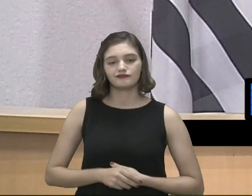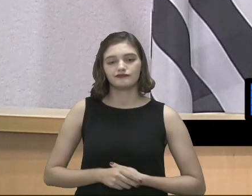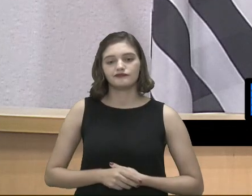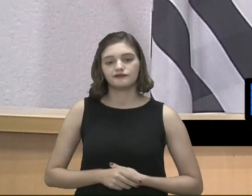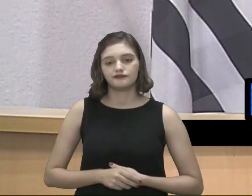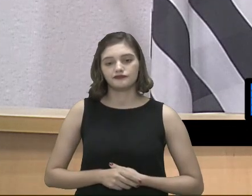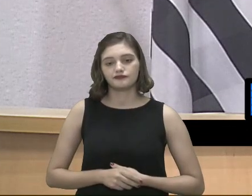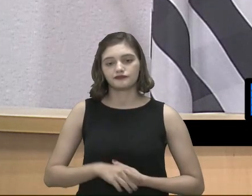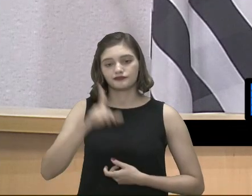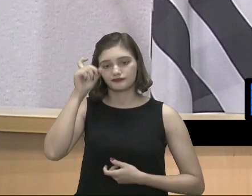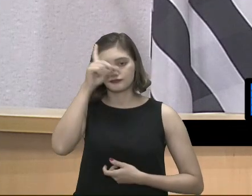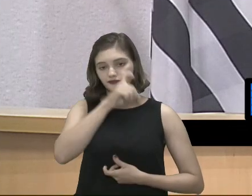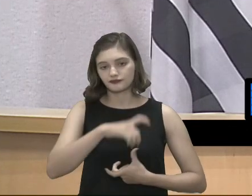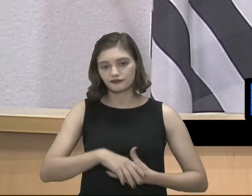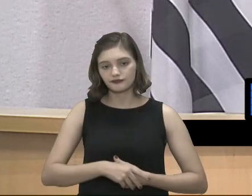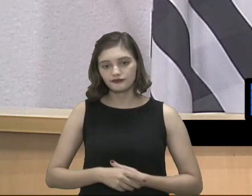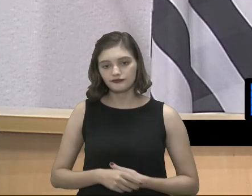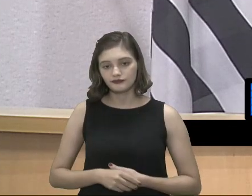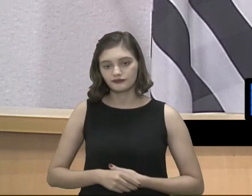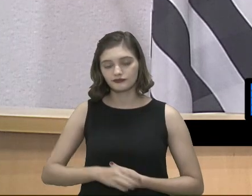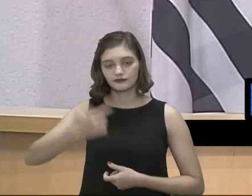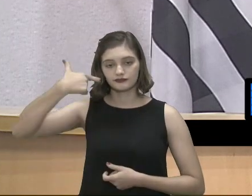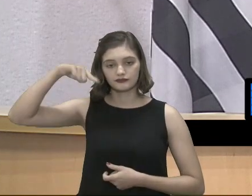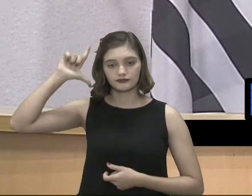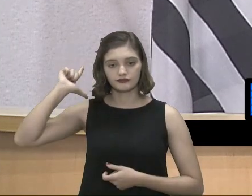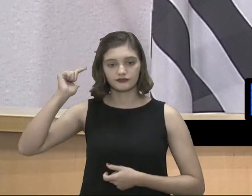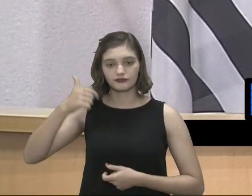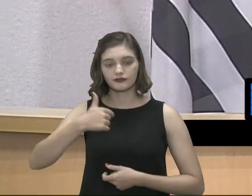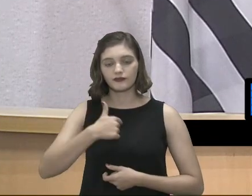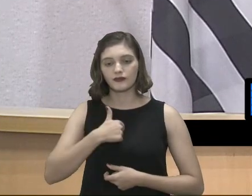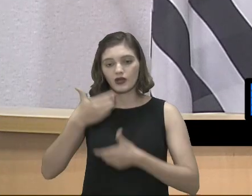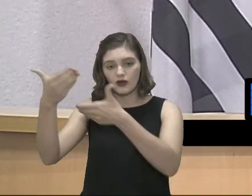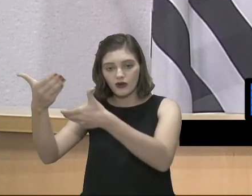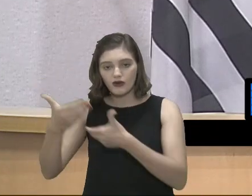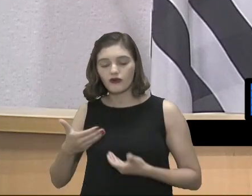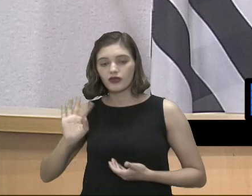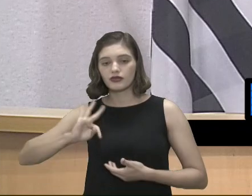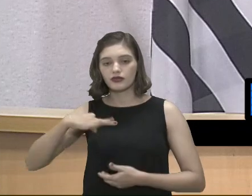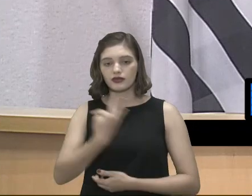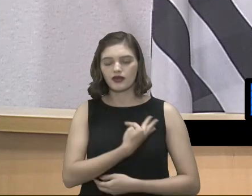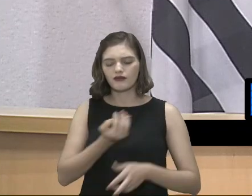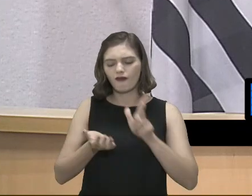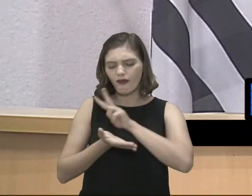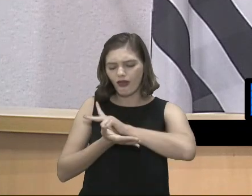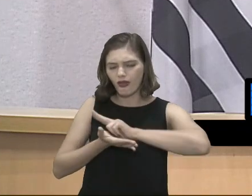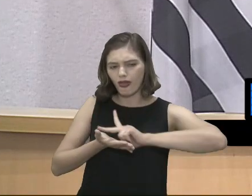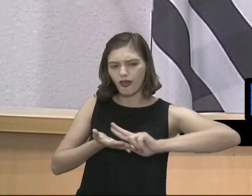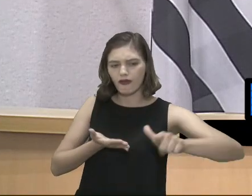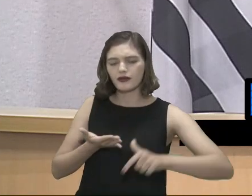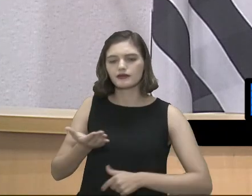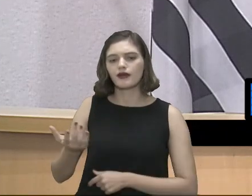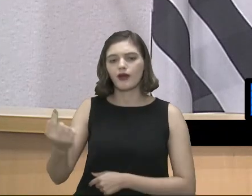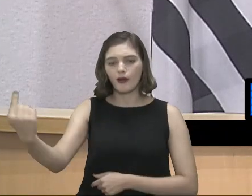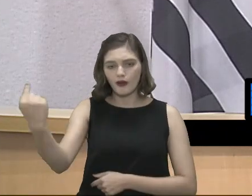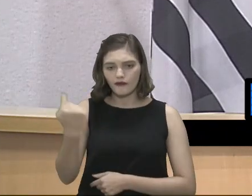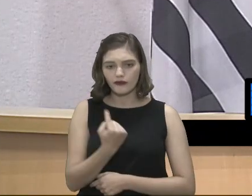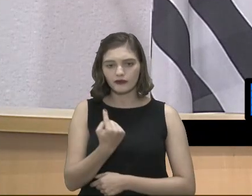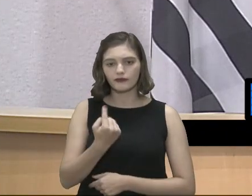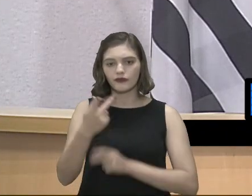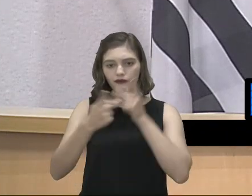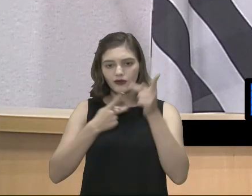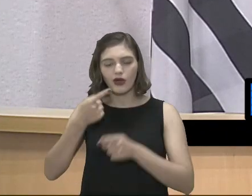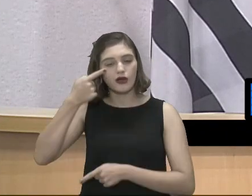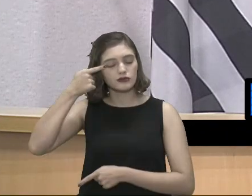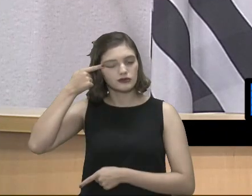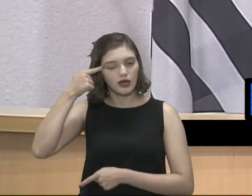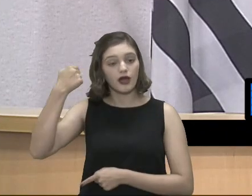Entendeu? É difícil. Ontem, eu convidei várias trans para vir aqui. Ela falou assim, japonesa,